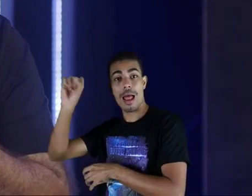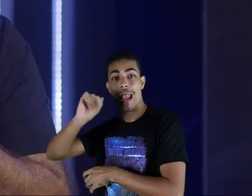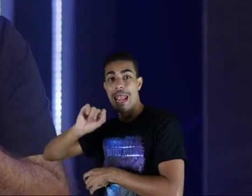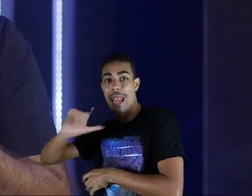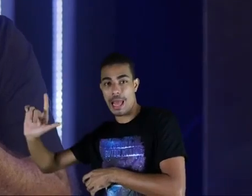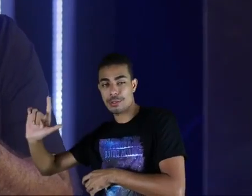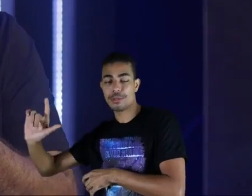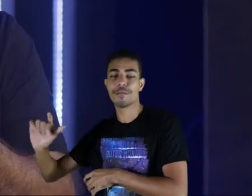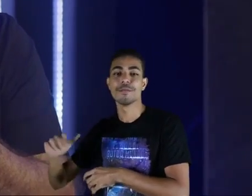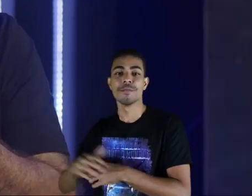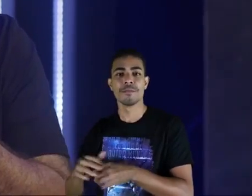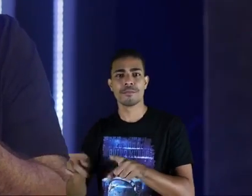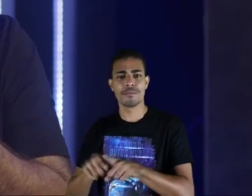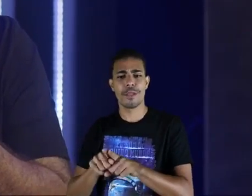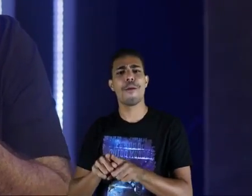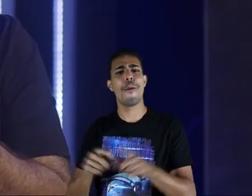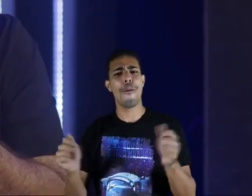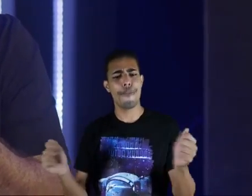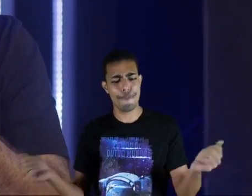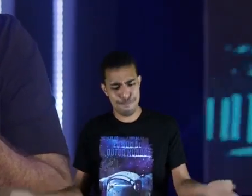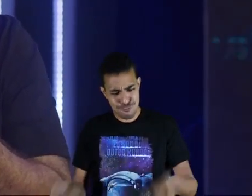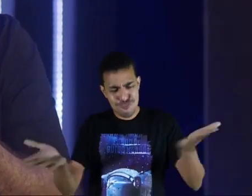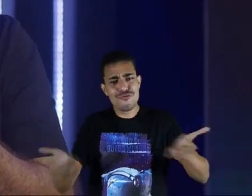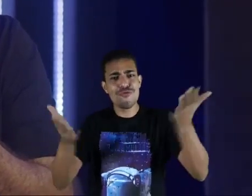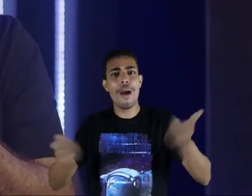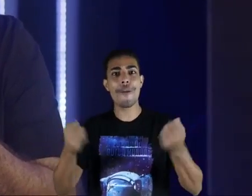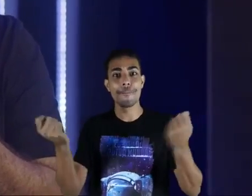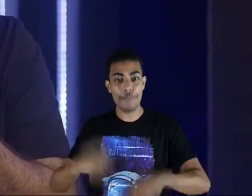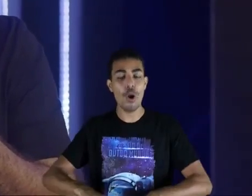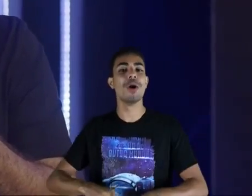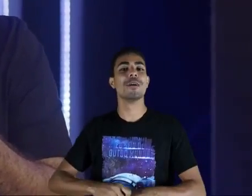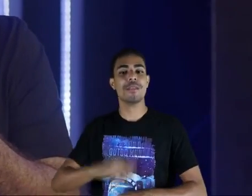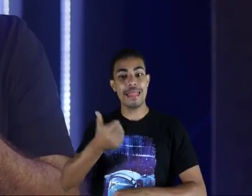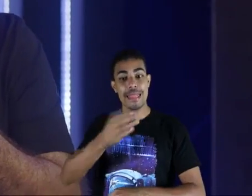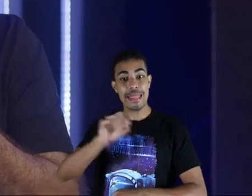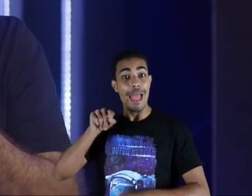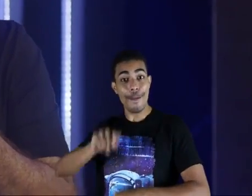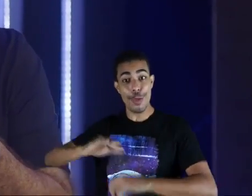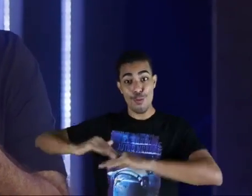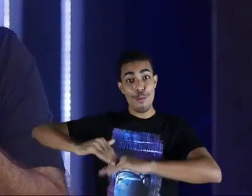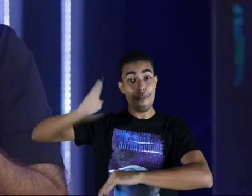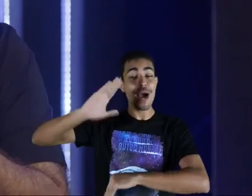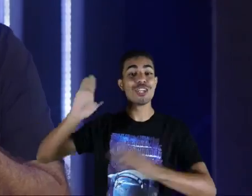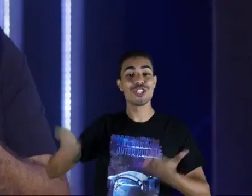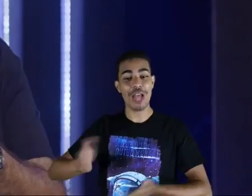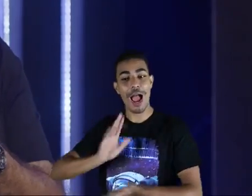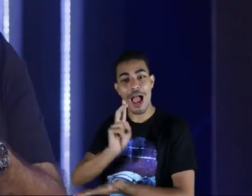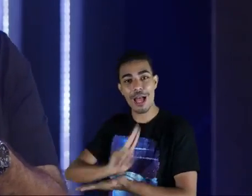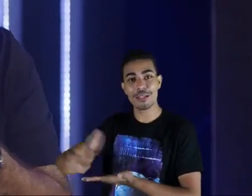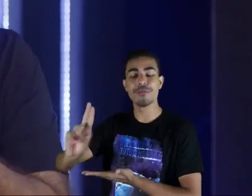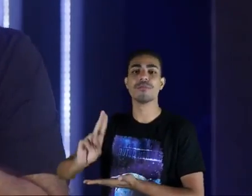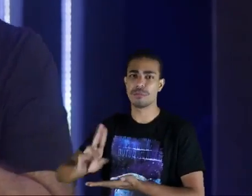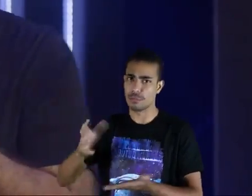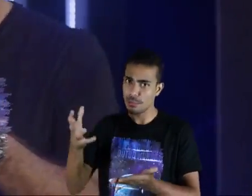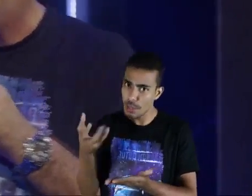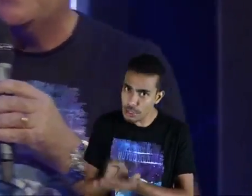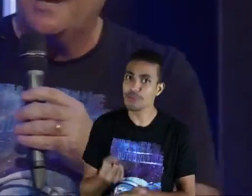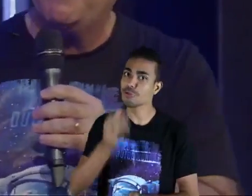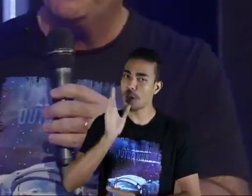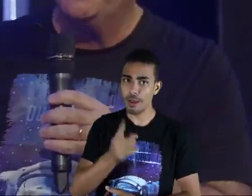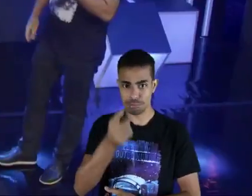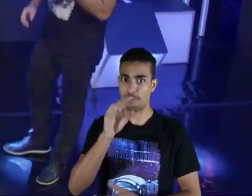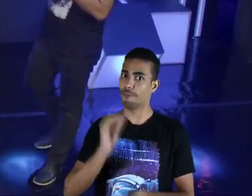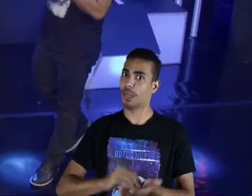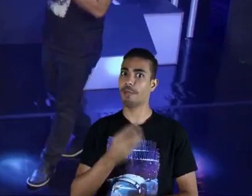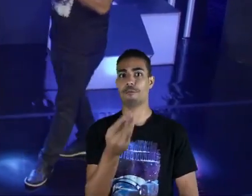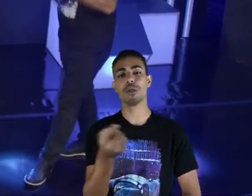botar fogo nesse povo, vamos compartilhar. São mais de 10 mil jovens universitários inscritos. Só falta você. E aí,